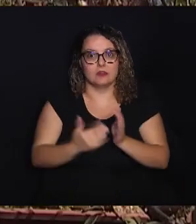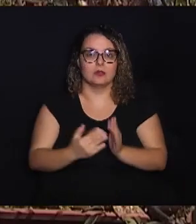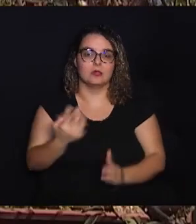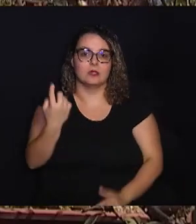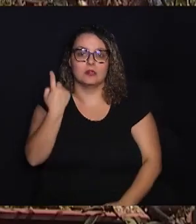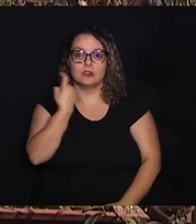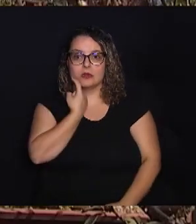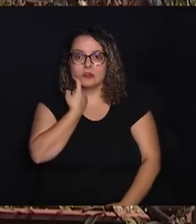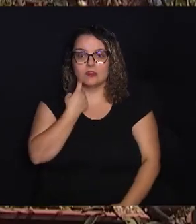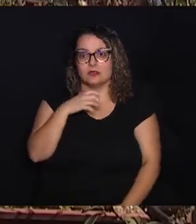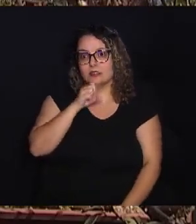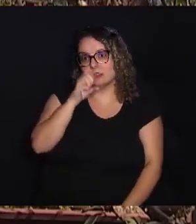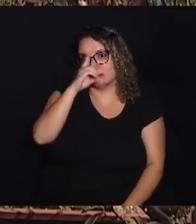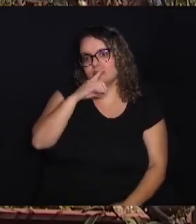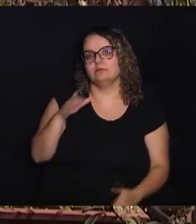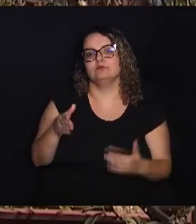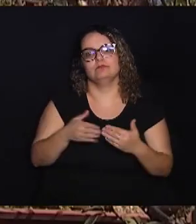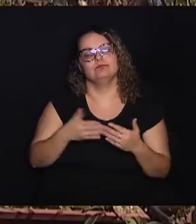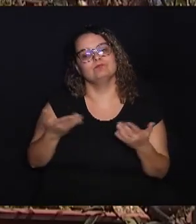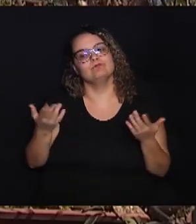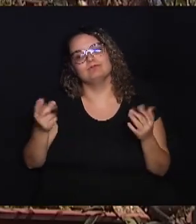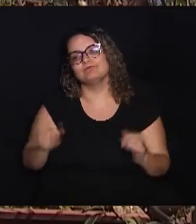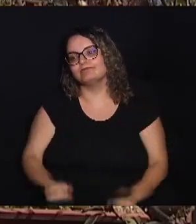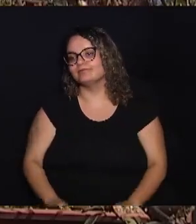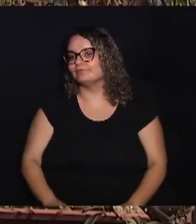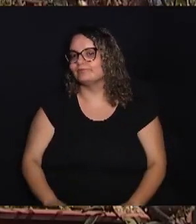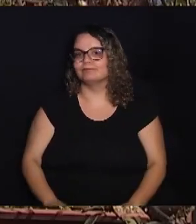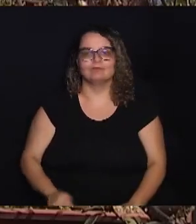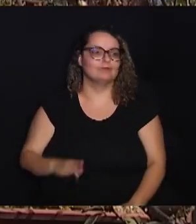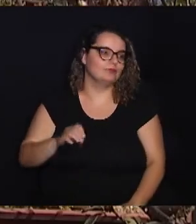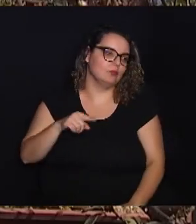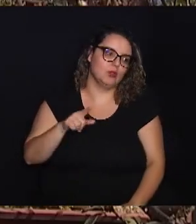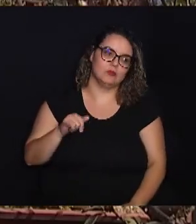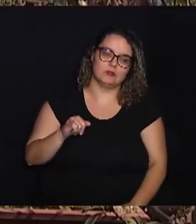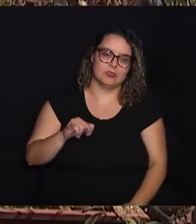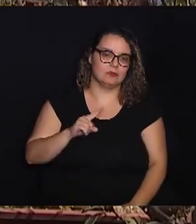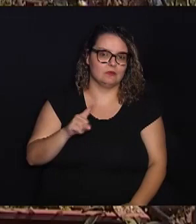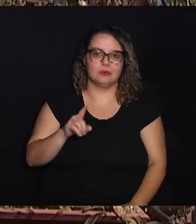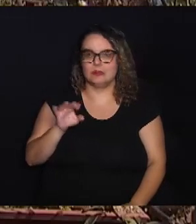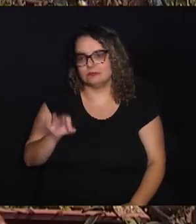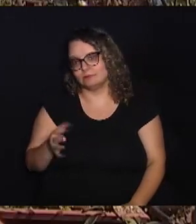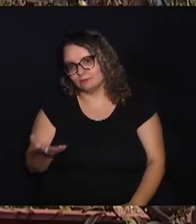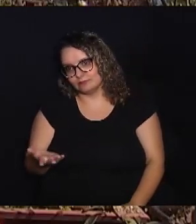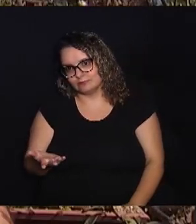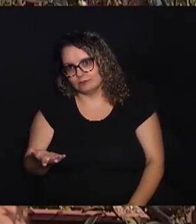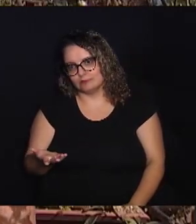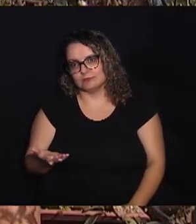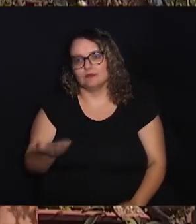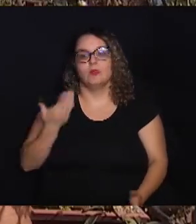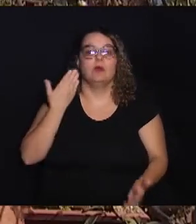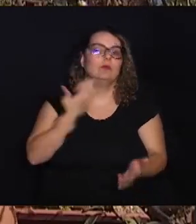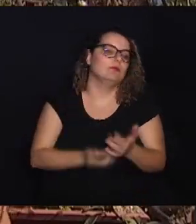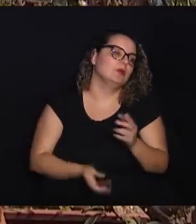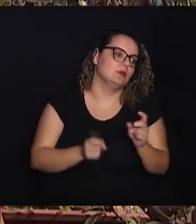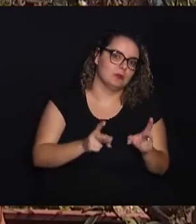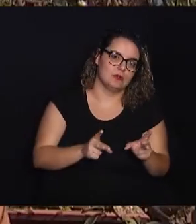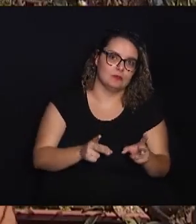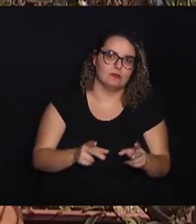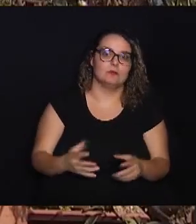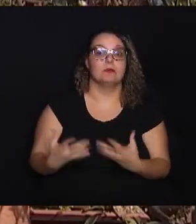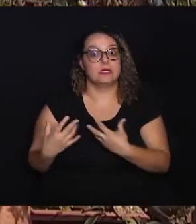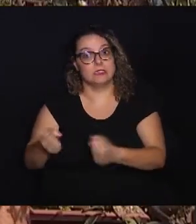de sábado e domingo está fechado. Olha, o bonsai não vai dar certo. E aí eu perco uma venda, mas ganho um